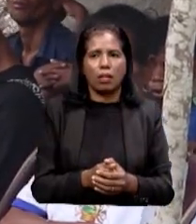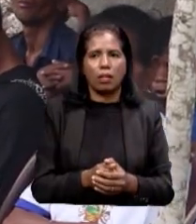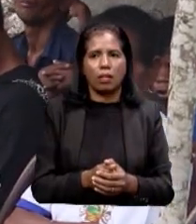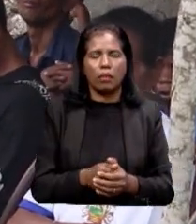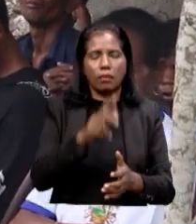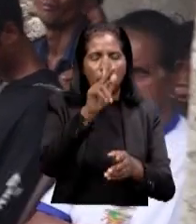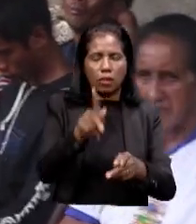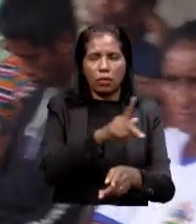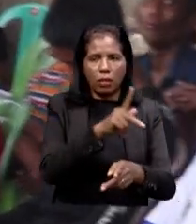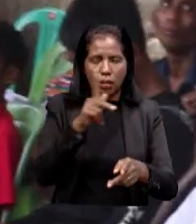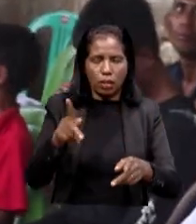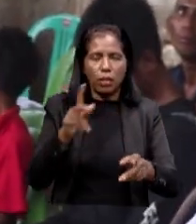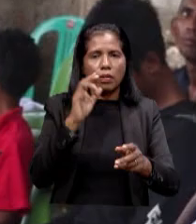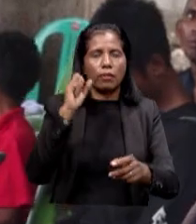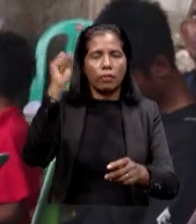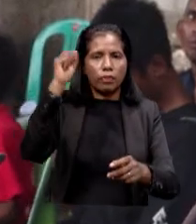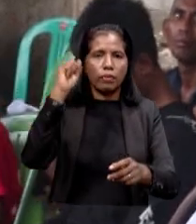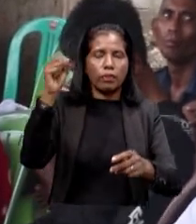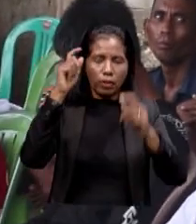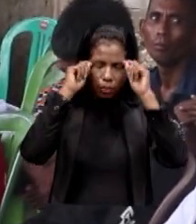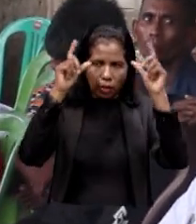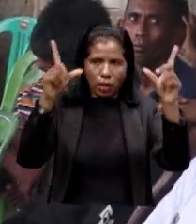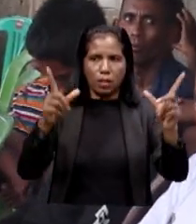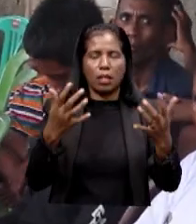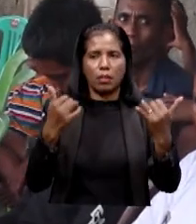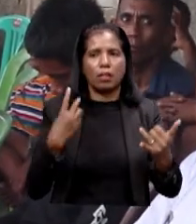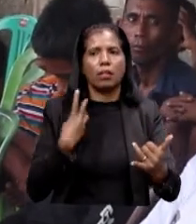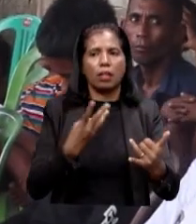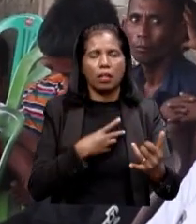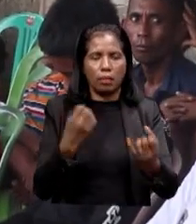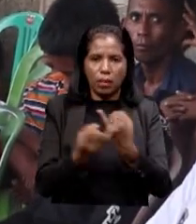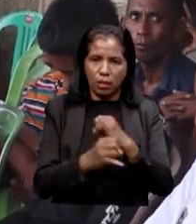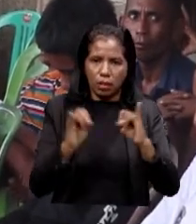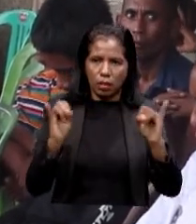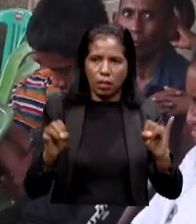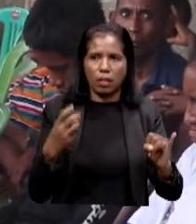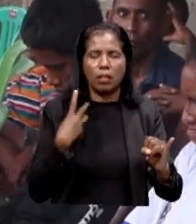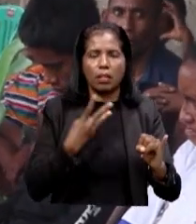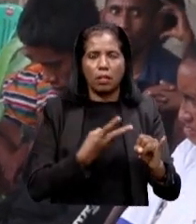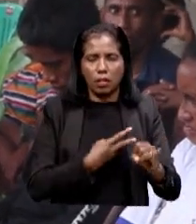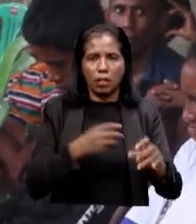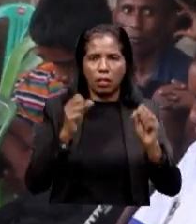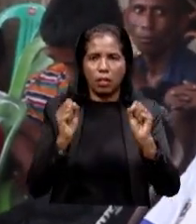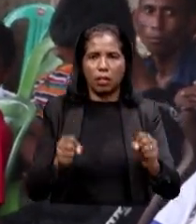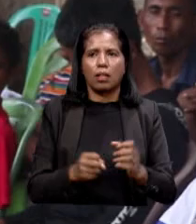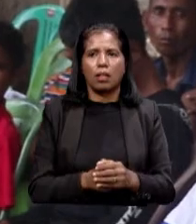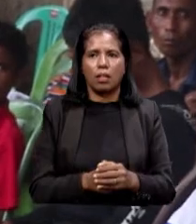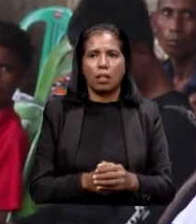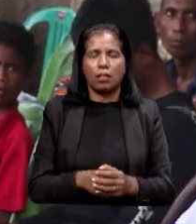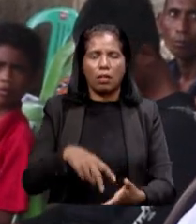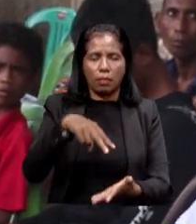Católica, viva Timor Leste. Agora ita independência ona. Independência ona, agora katua